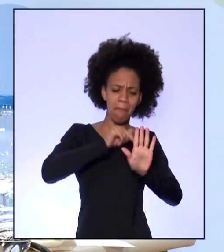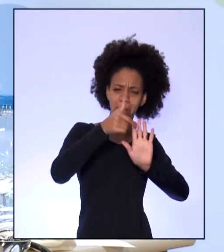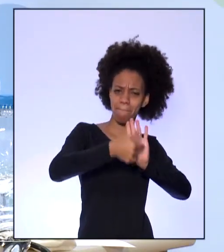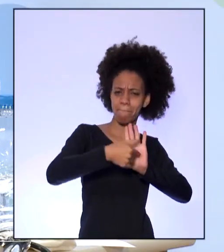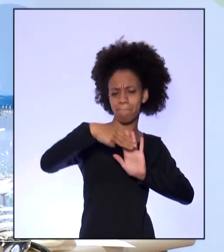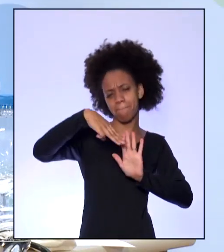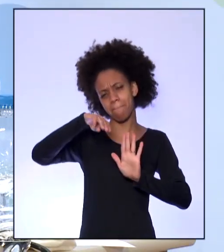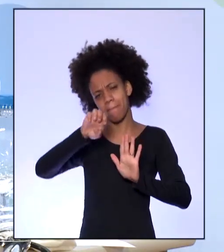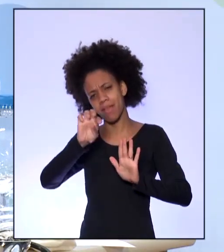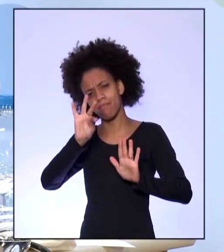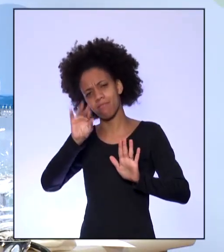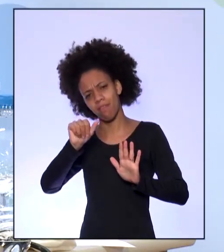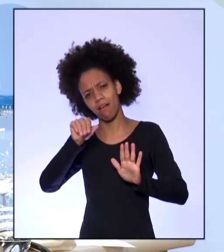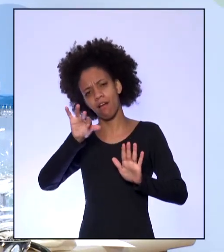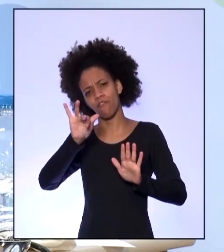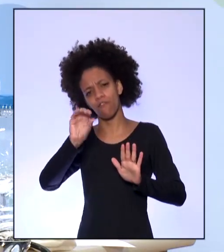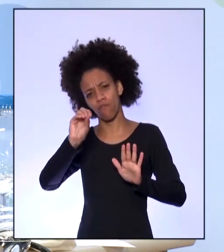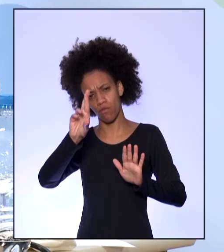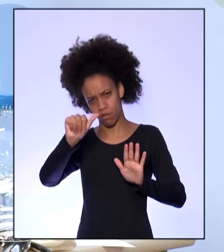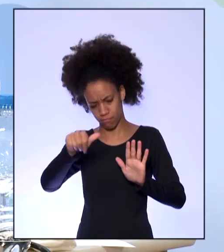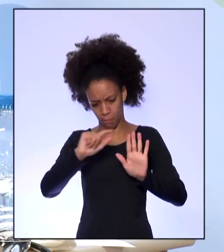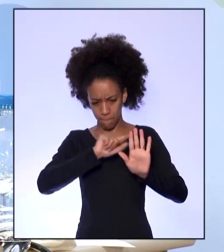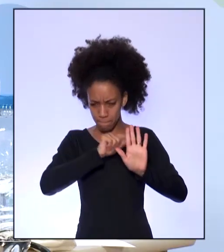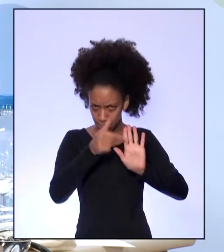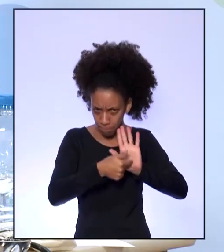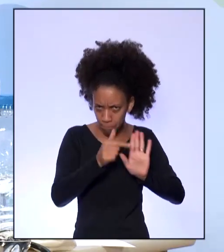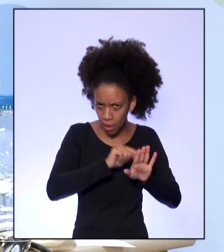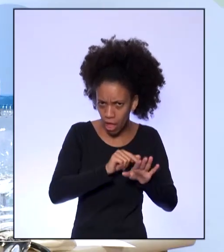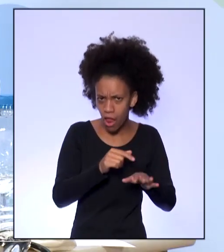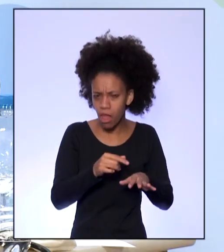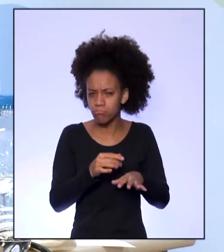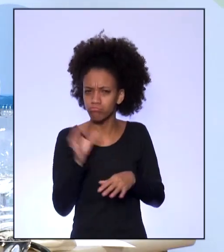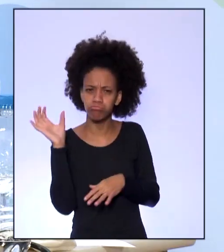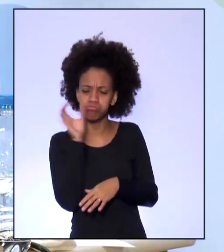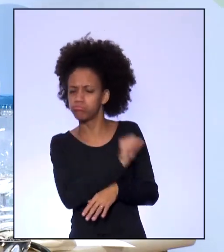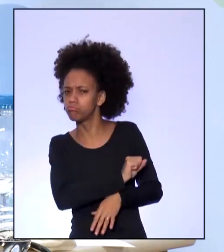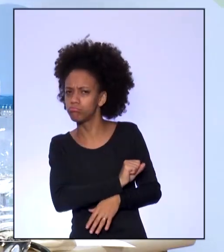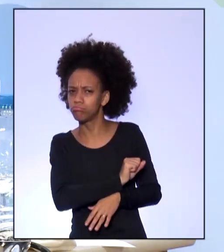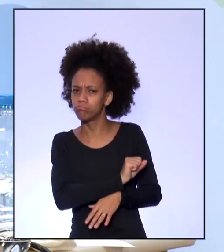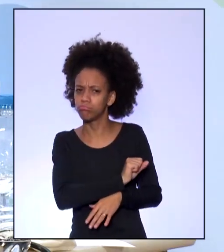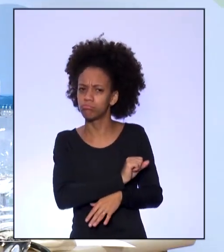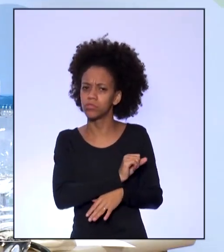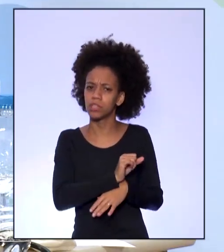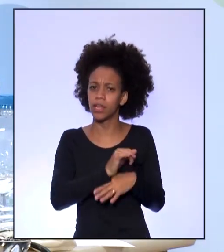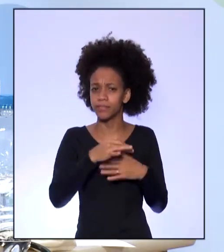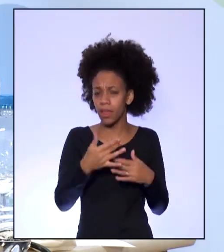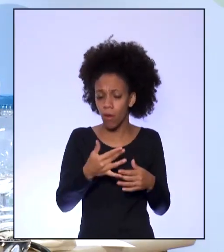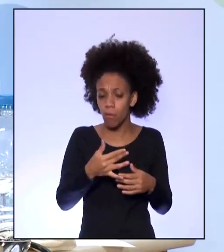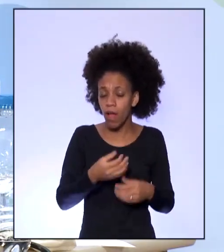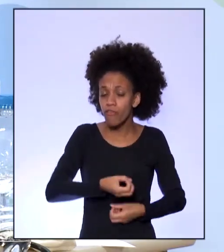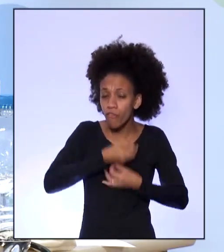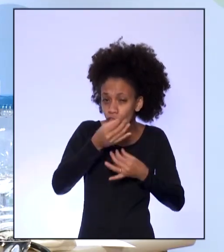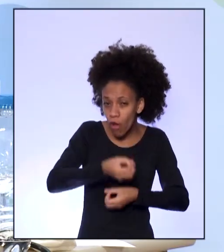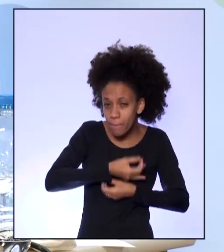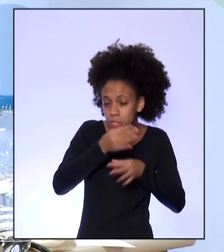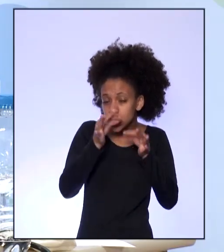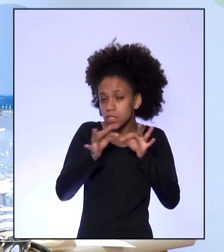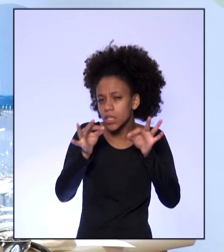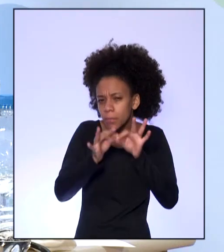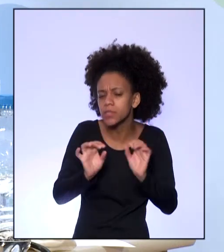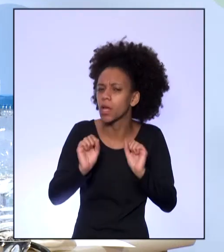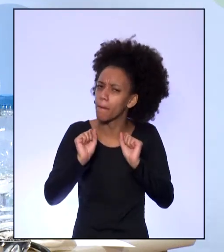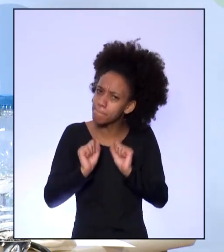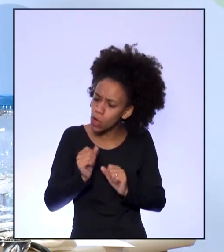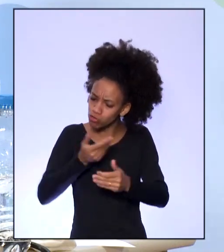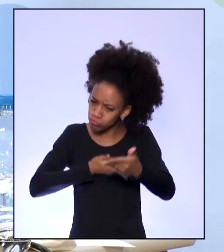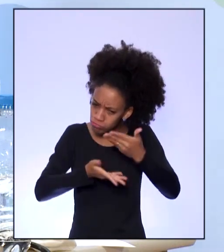como o gene ele é reproduzido entre as espécies numa velocidade absurda, pequenas informações também podem ser